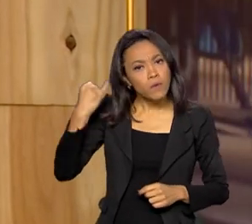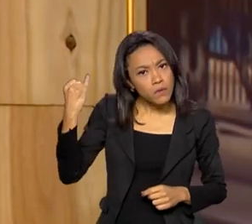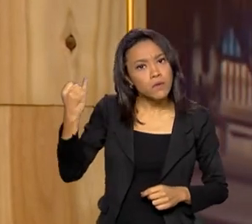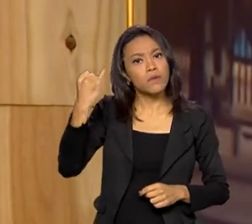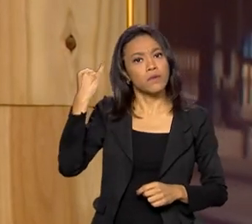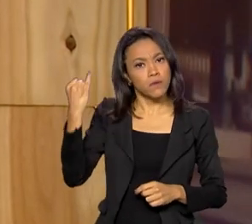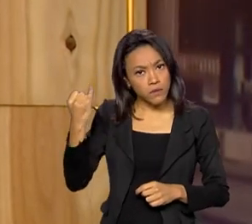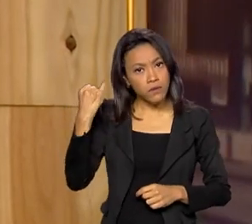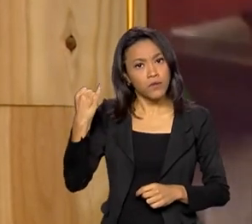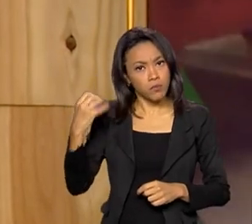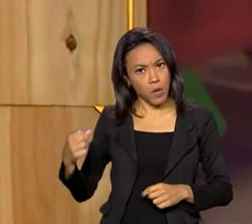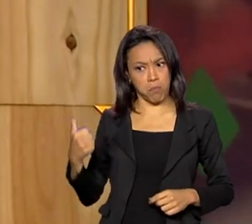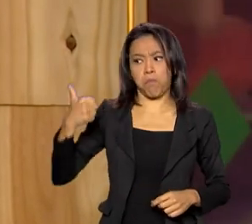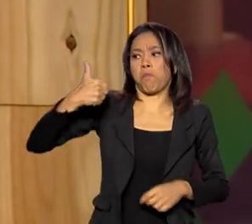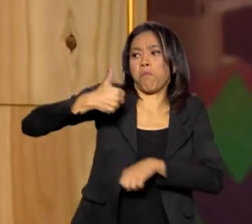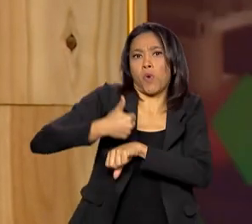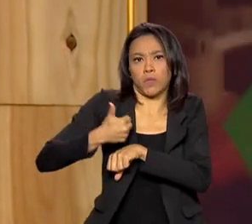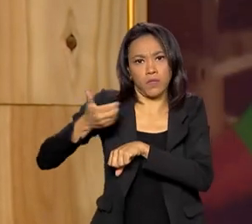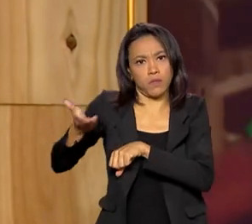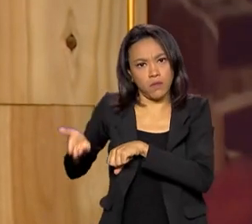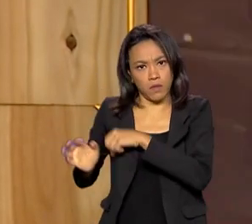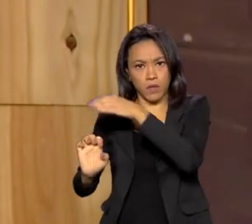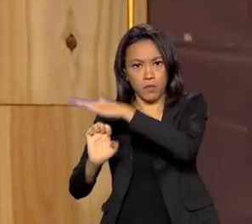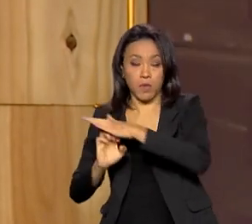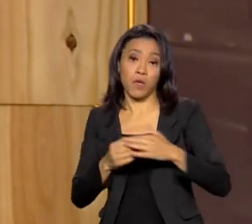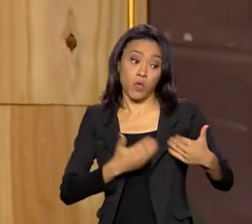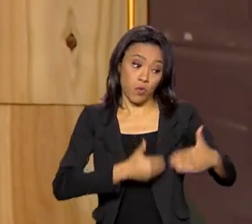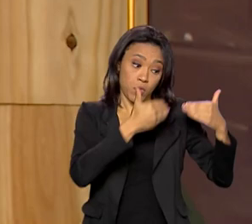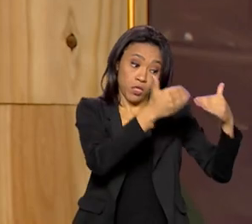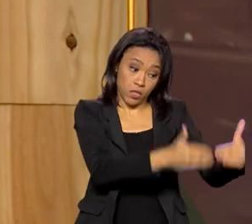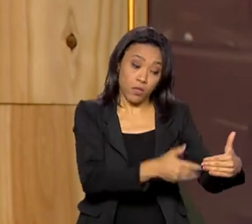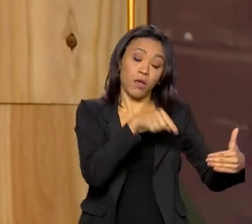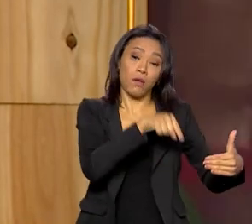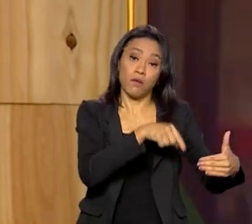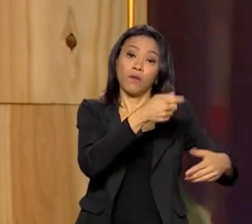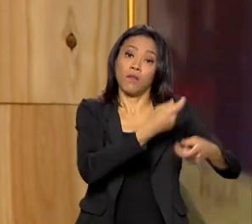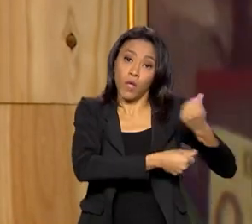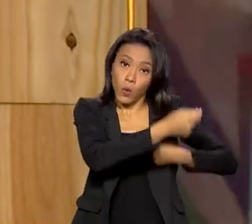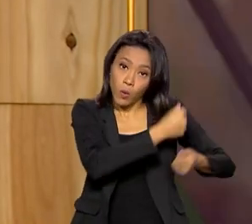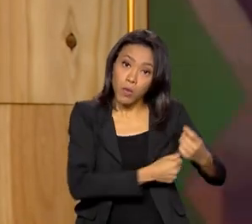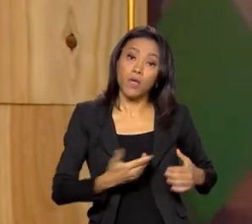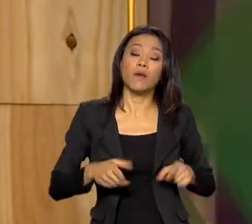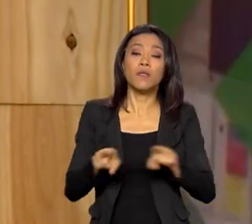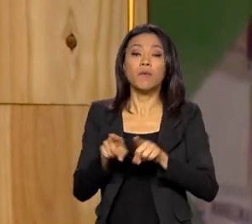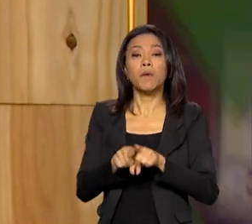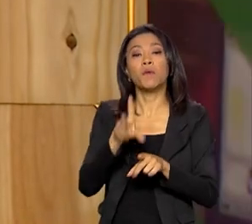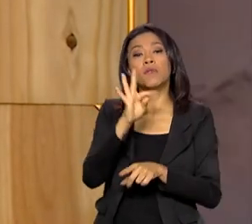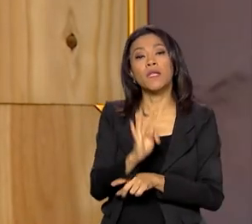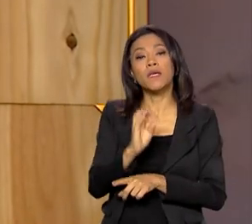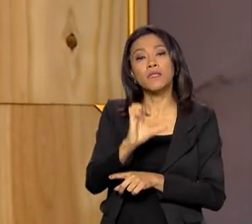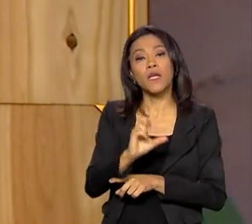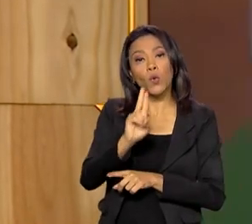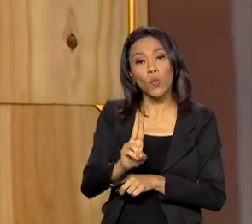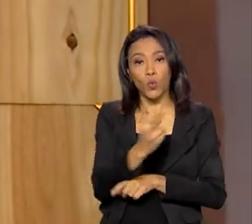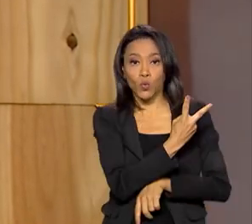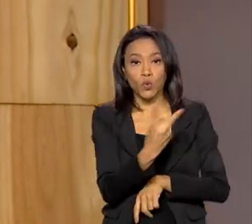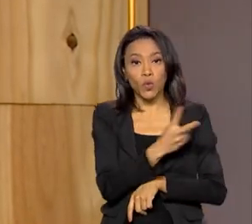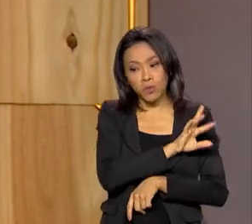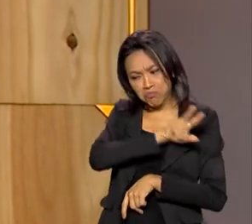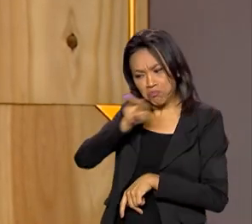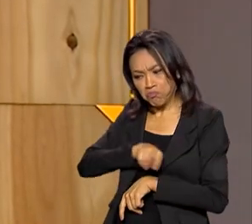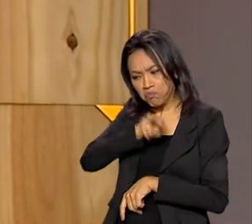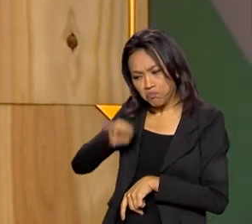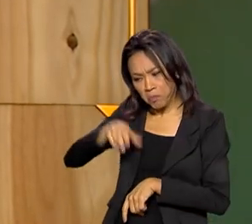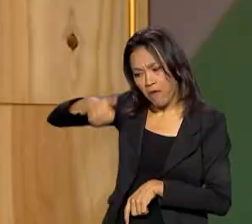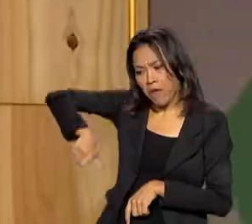essas duas decisões, órgãos aí, o Ministério da Economia e o TCU. Isso é algo que nos orgulha bastante,